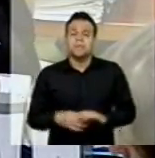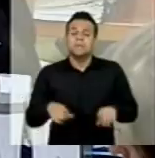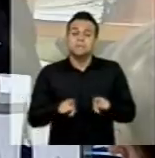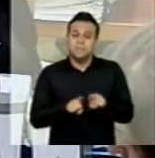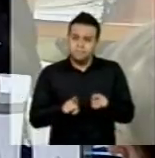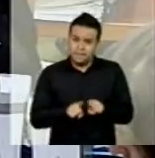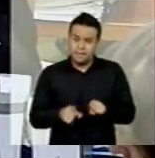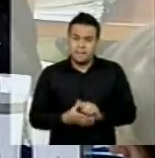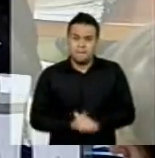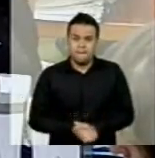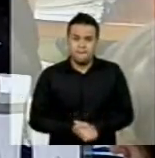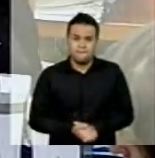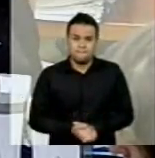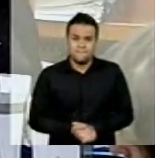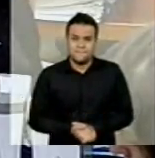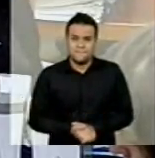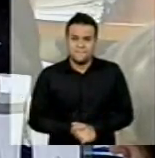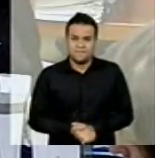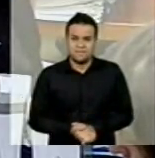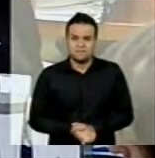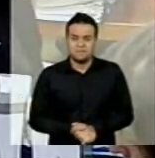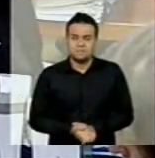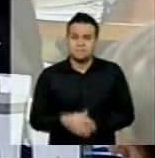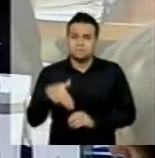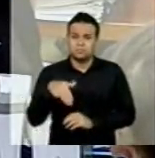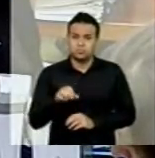senhora presidente, as razões que aqui